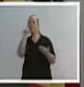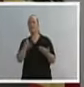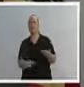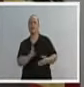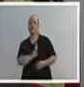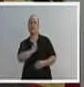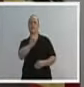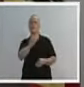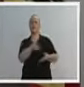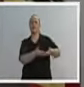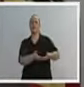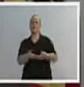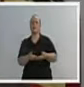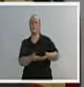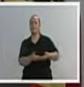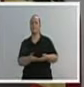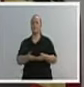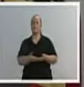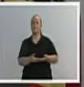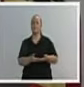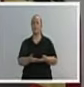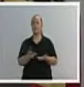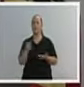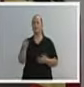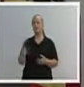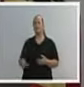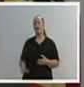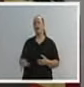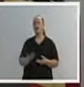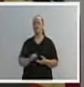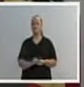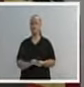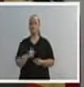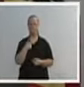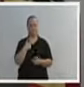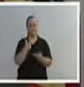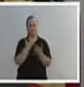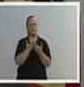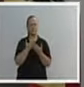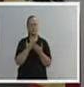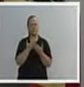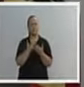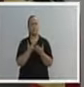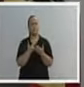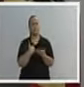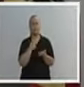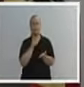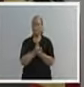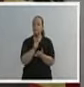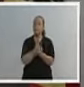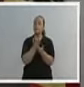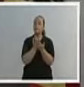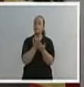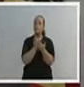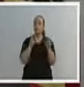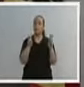criancinhas? Dessa nova vida, vereador Becker, eu estava estudando um pouquinho para falar sobre isso, como sempre estudei sobre isso.